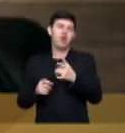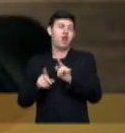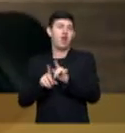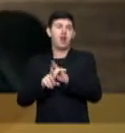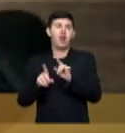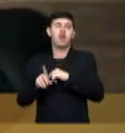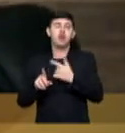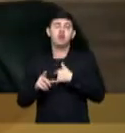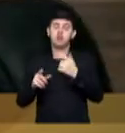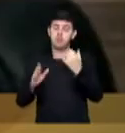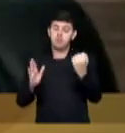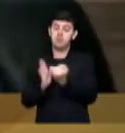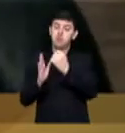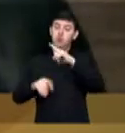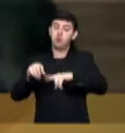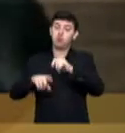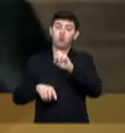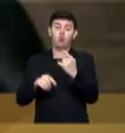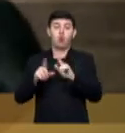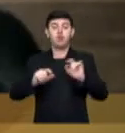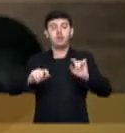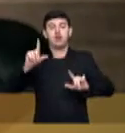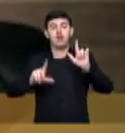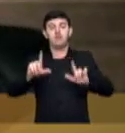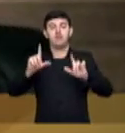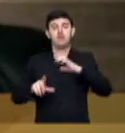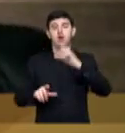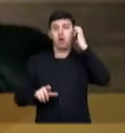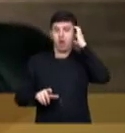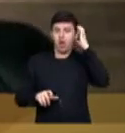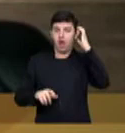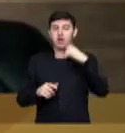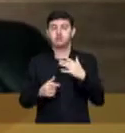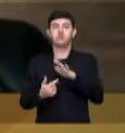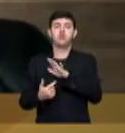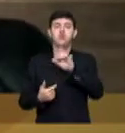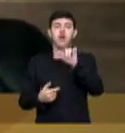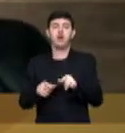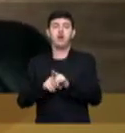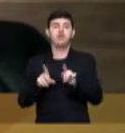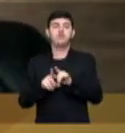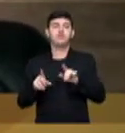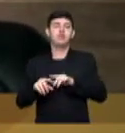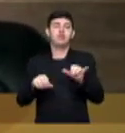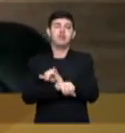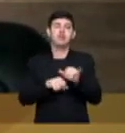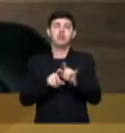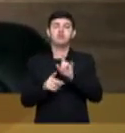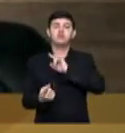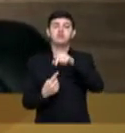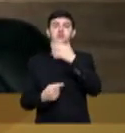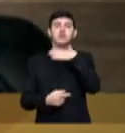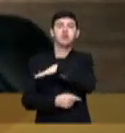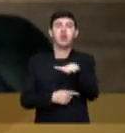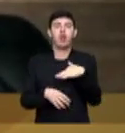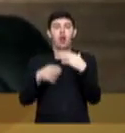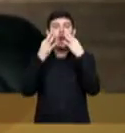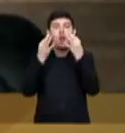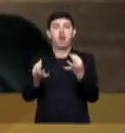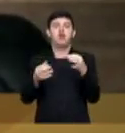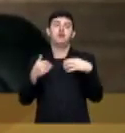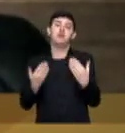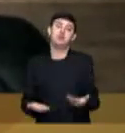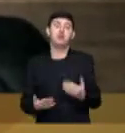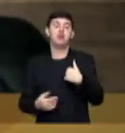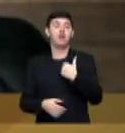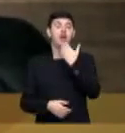dirigidos ao público infantil. Em termos gerais, esta é a norma estadual que a requerente